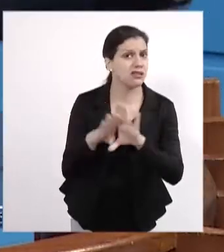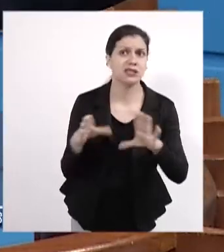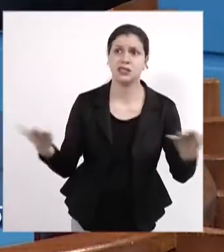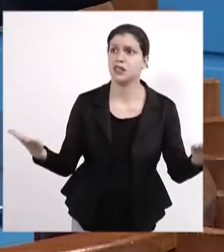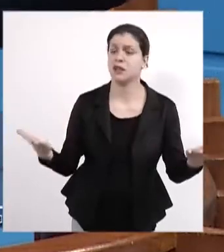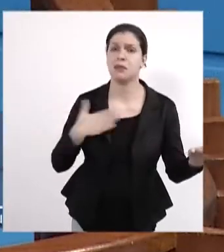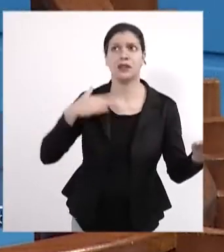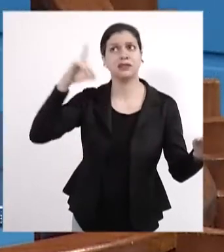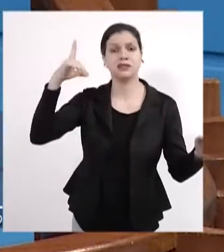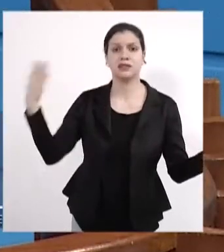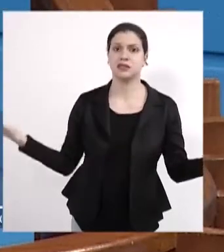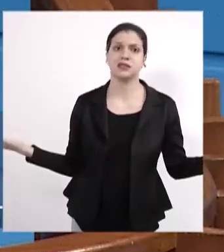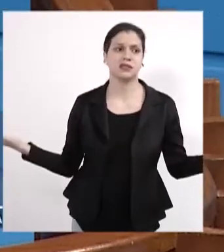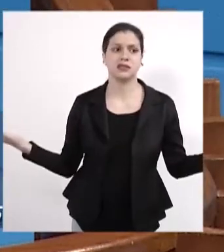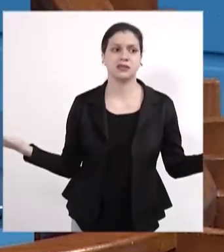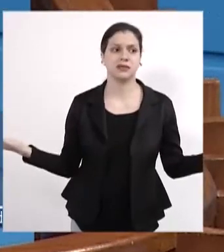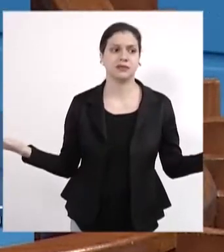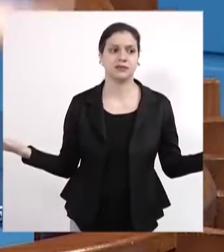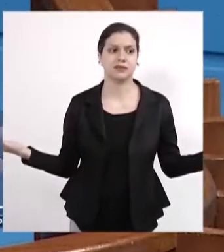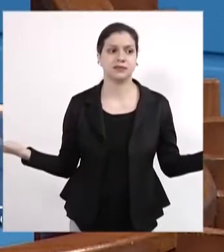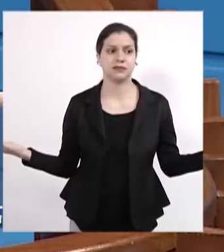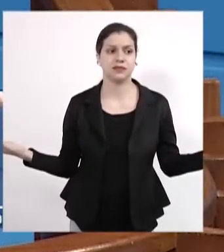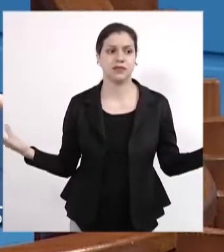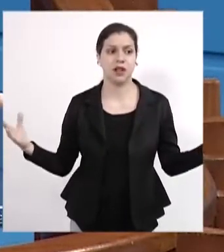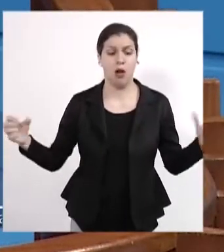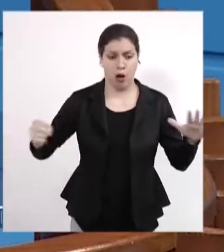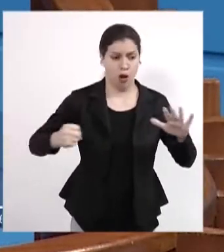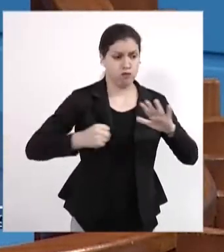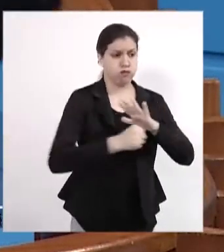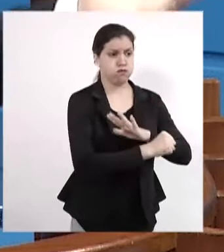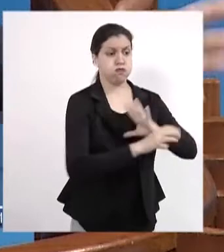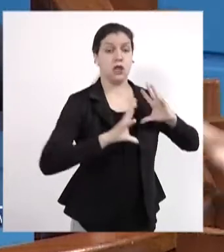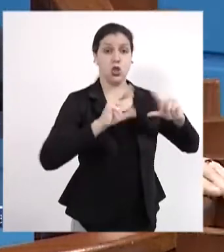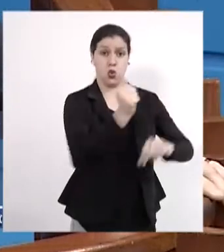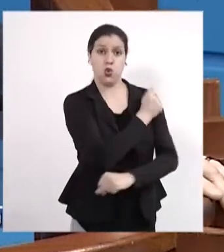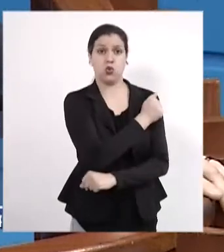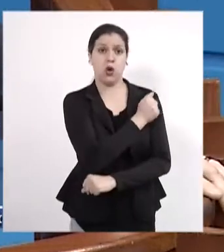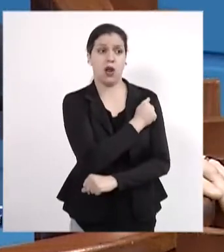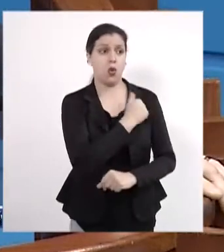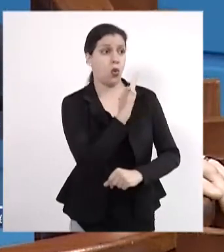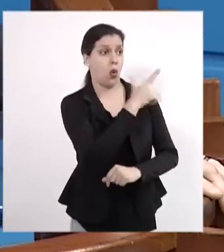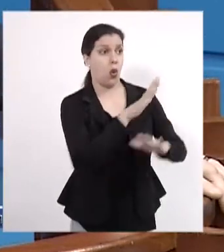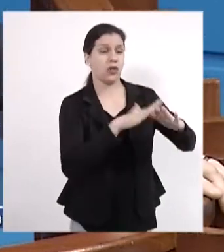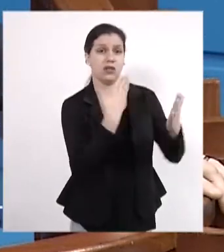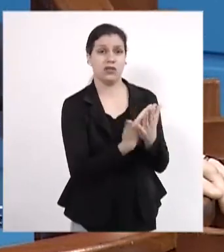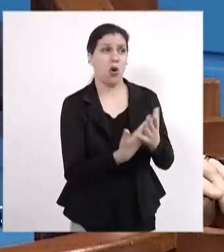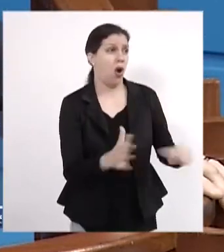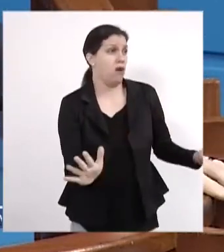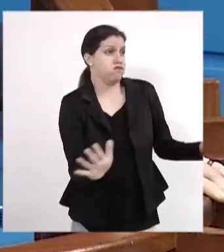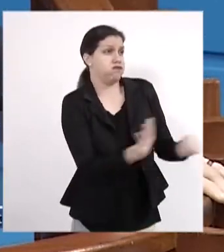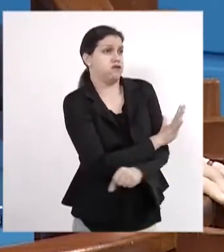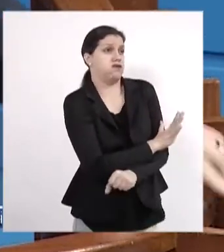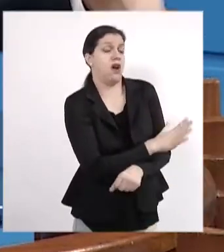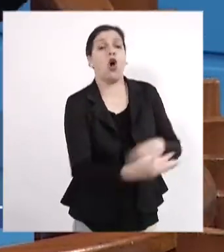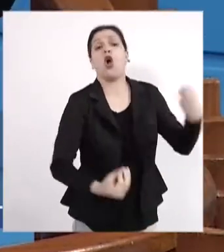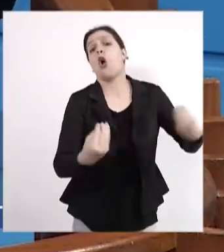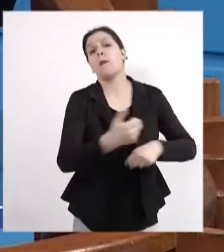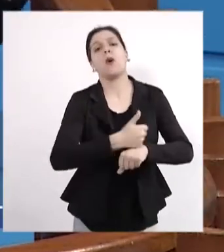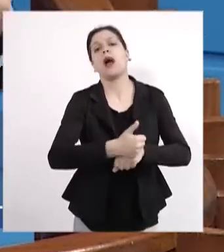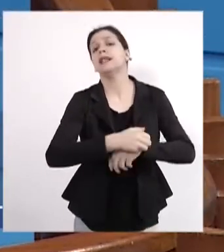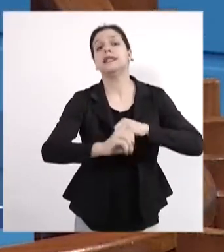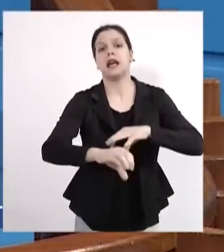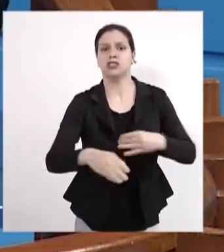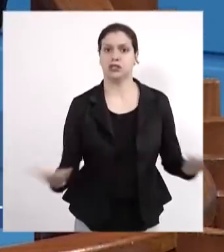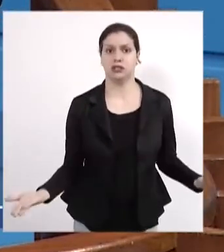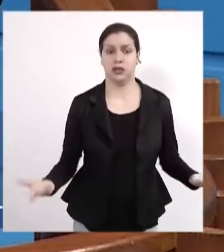nós vamos jogar tudo para algumas escolas, vão ficar superlotadas e a qualidade de ensino vai para onde? Né? Eu acho que nós precisamos ter um